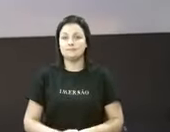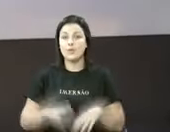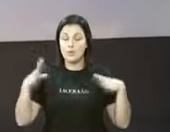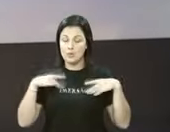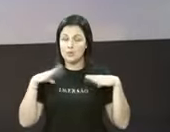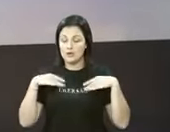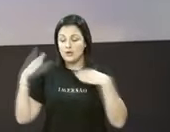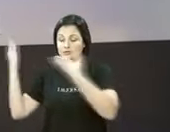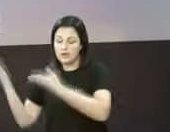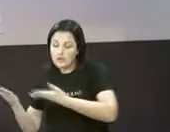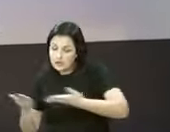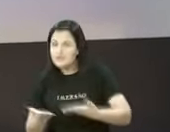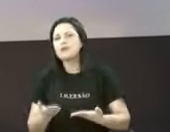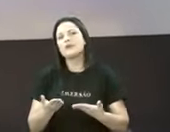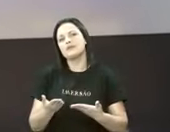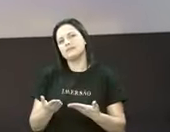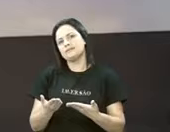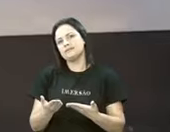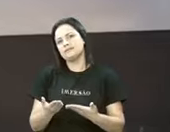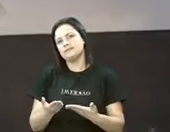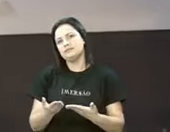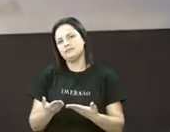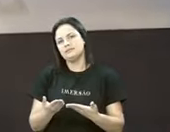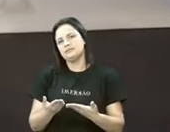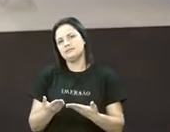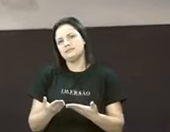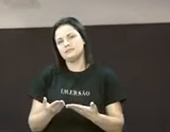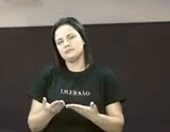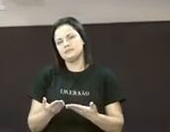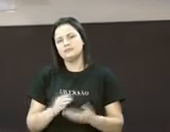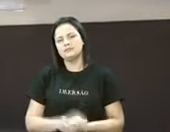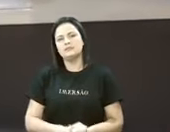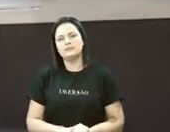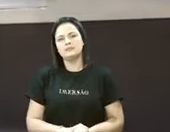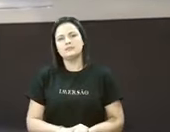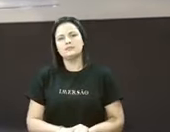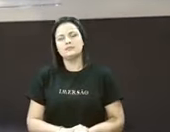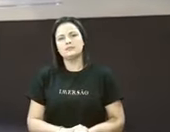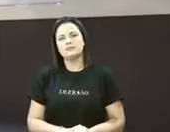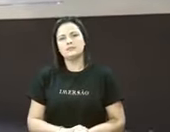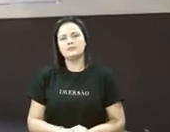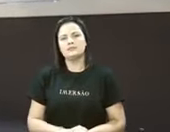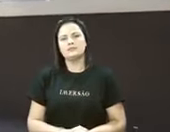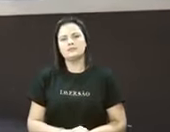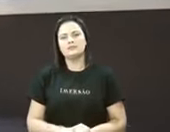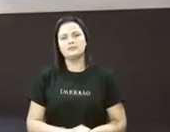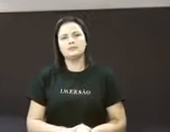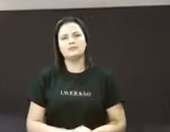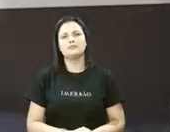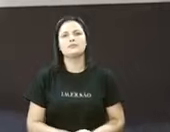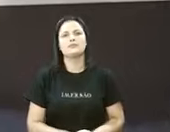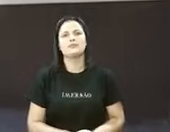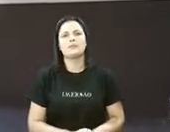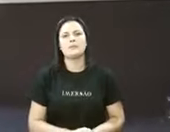vem, traz com uma tenaz, é um instrumento grande para pegar objetos que são muito quentes. Traz e mira